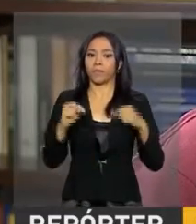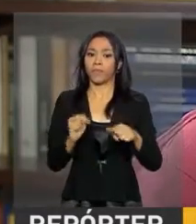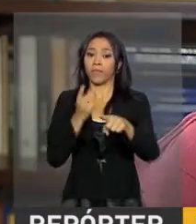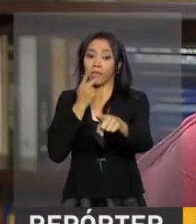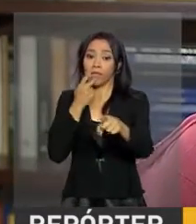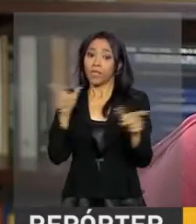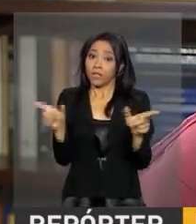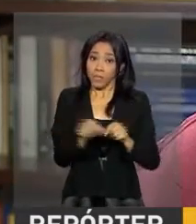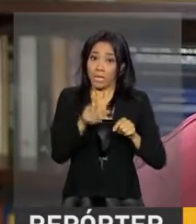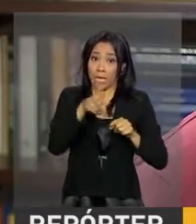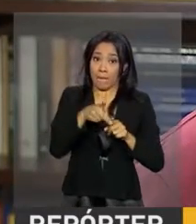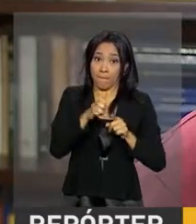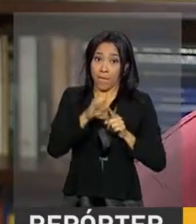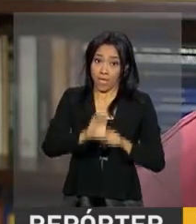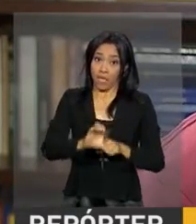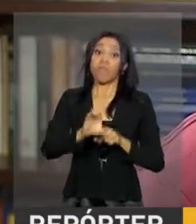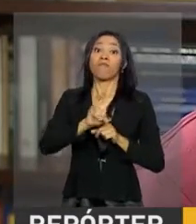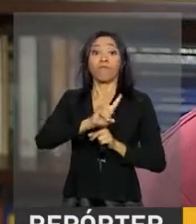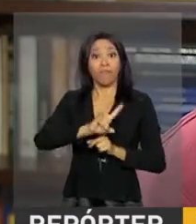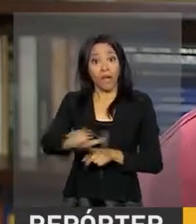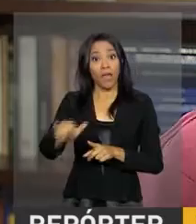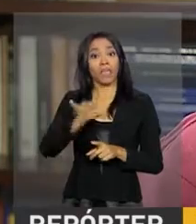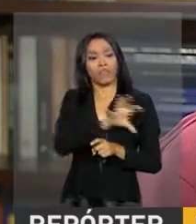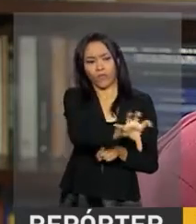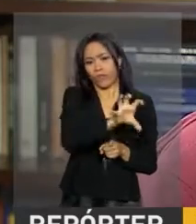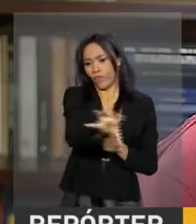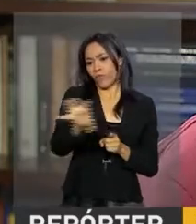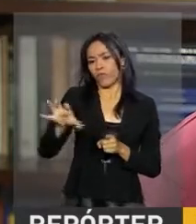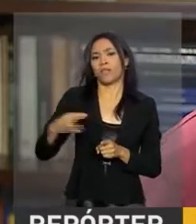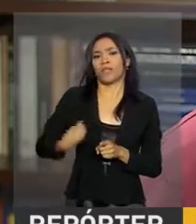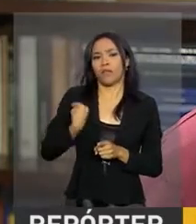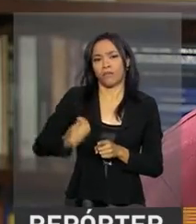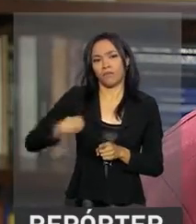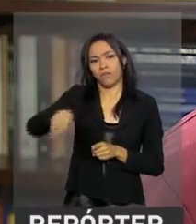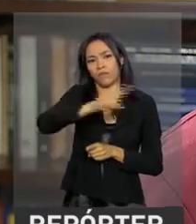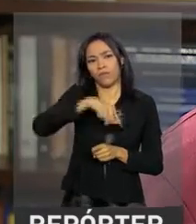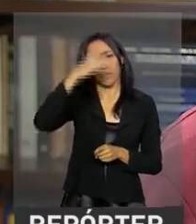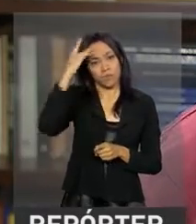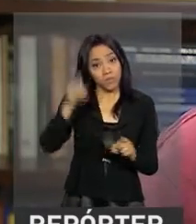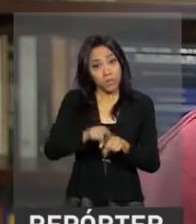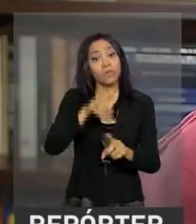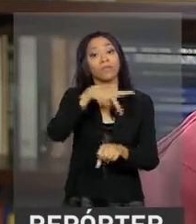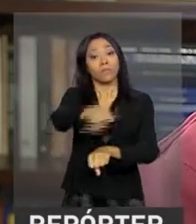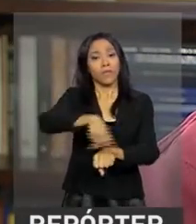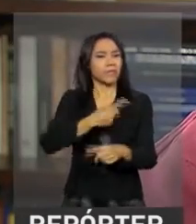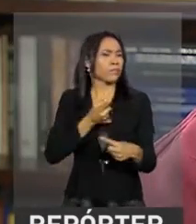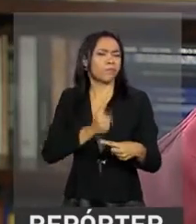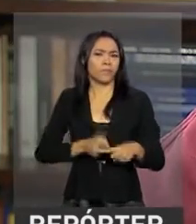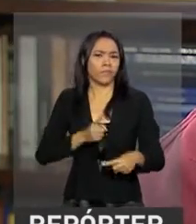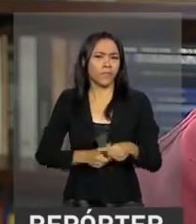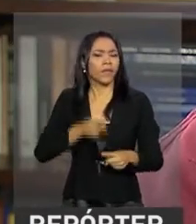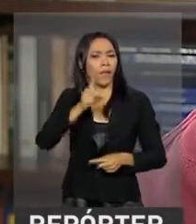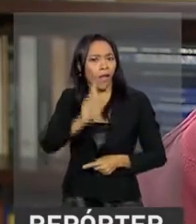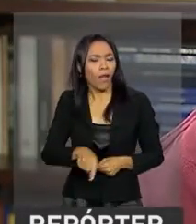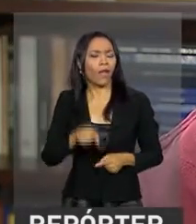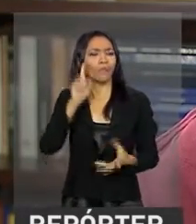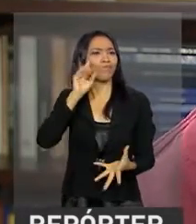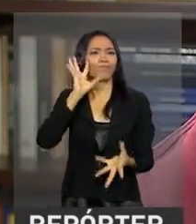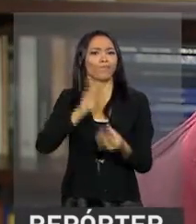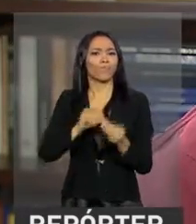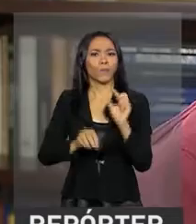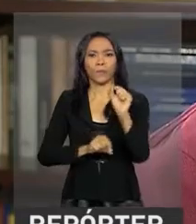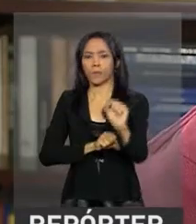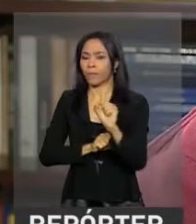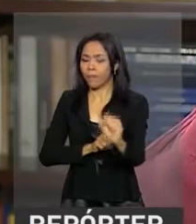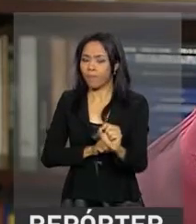efetivamente mexer com a vida das pessoas vai mexer com a vida do país como um todo porque porque é o a cites dela é que